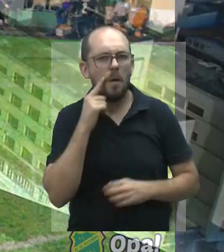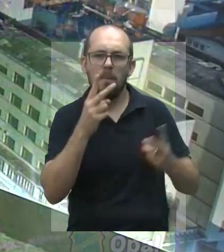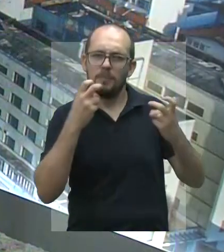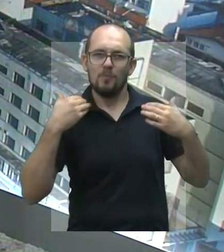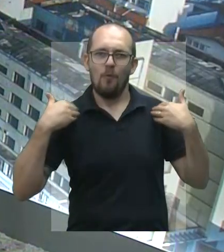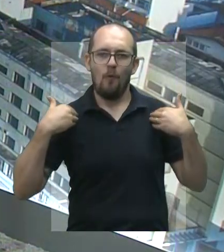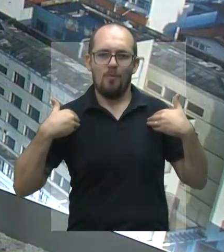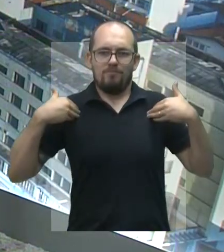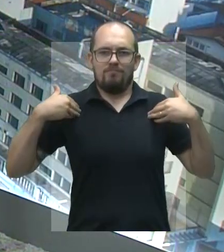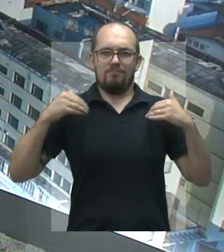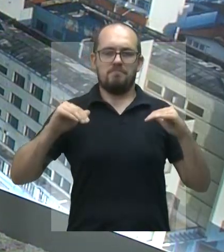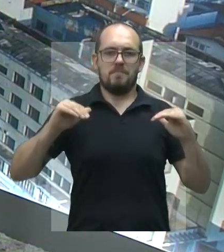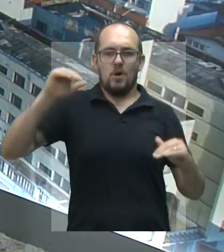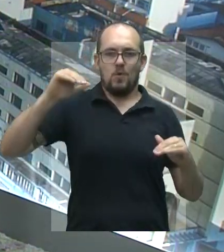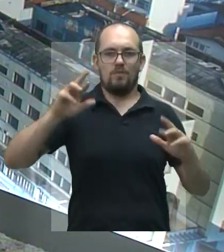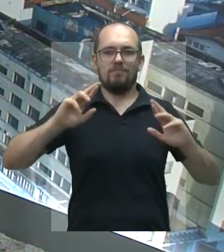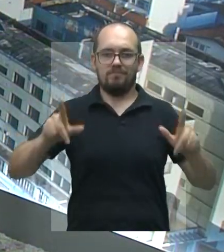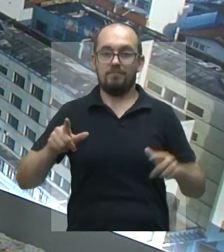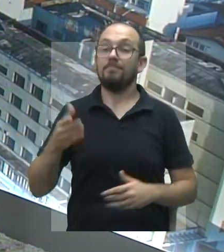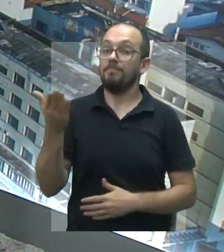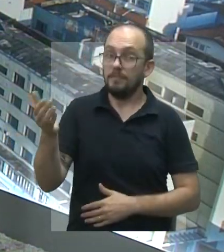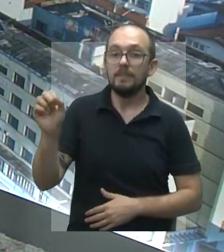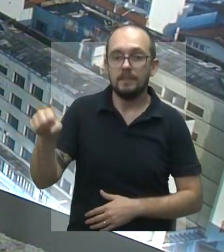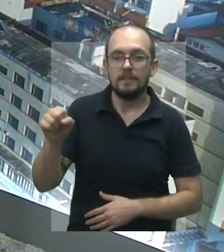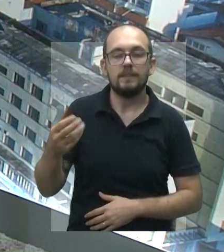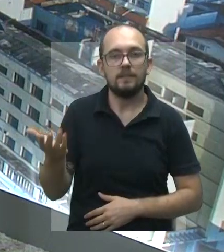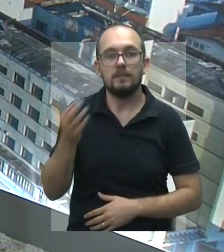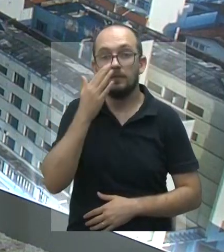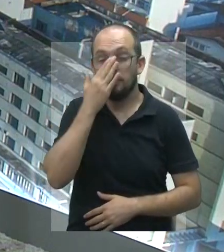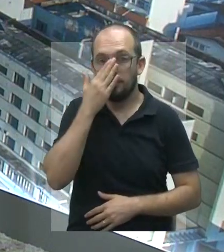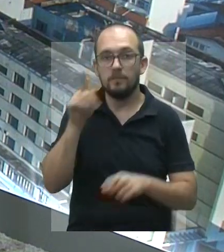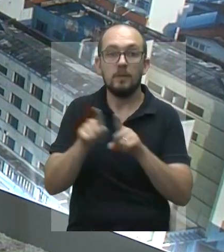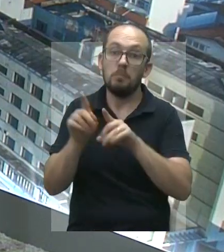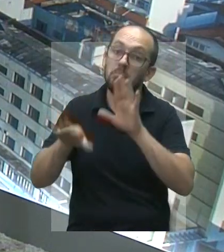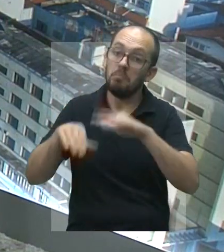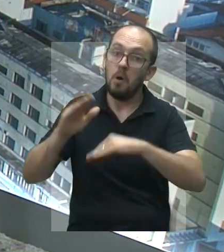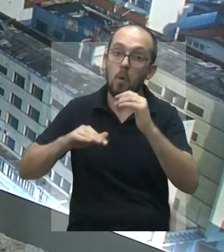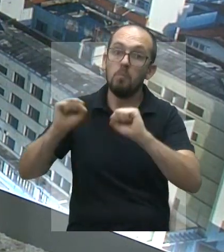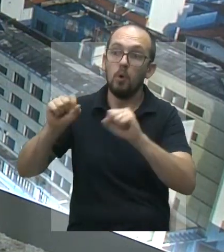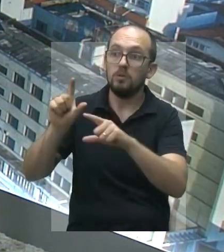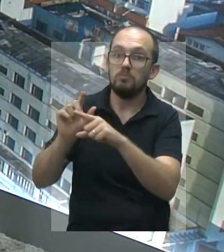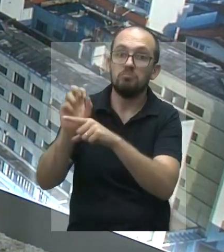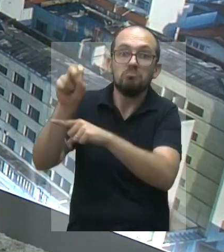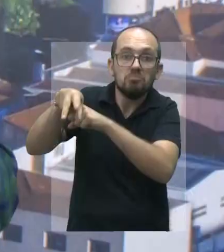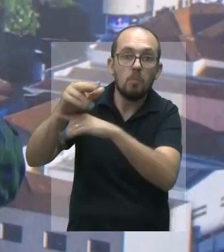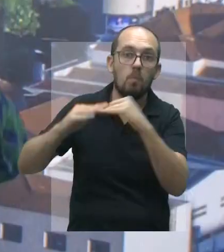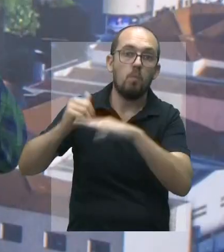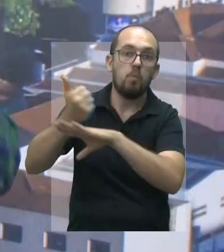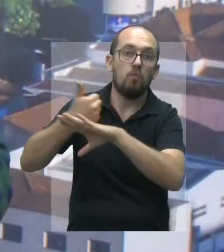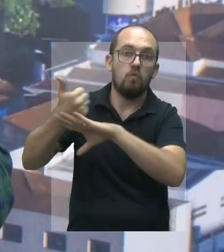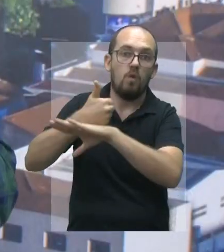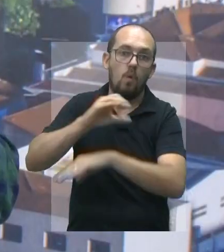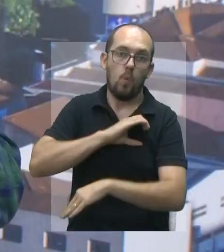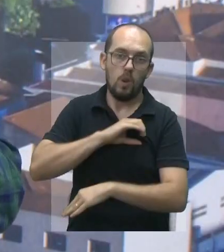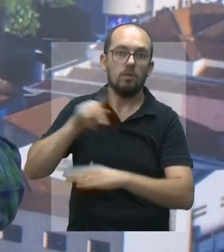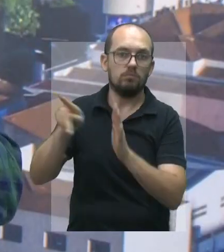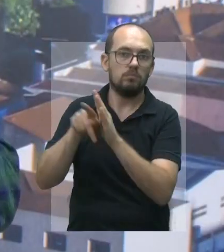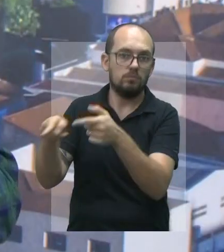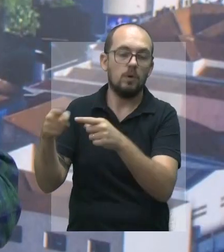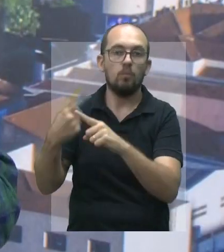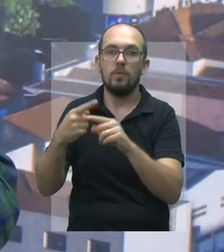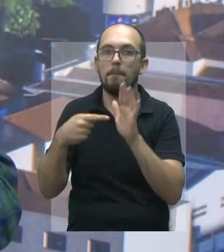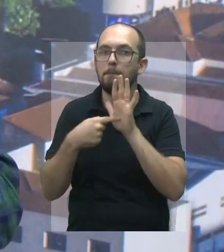físico, né? Sim, eles podem estar inclusive no plantel do Corinthians profissional ano que vem, então realmente realmente foi um jogo aí para mostrar que esse